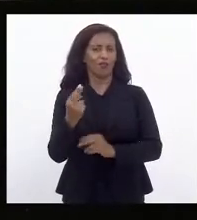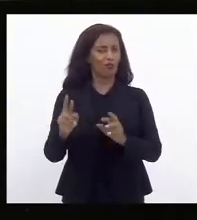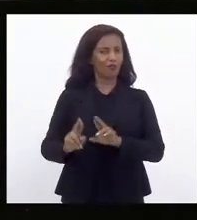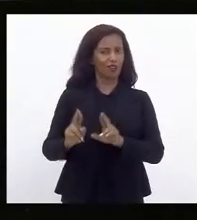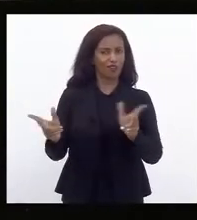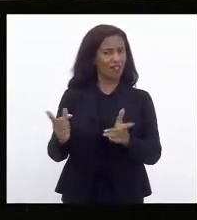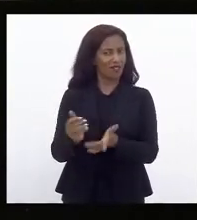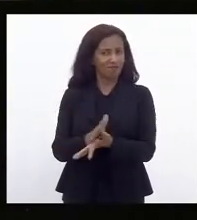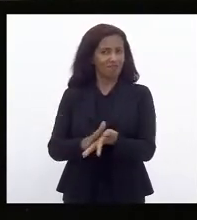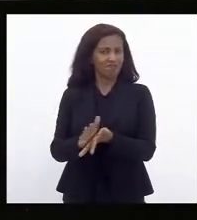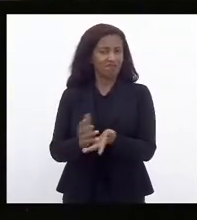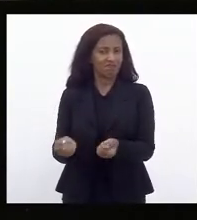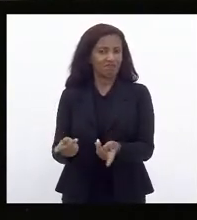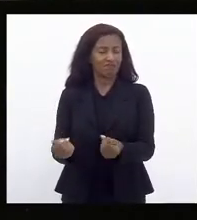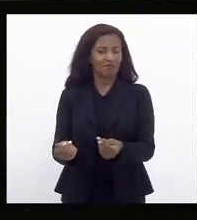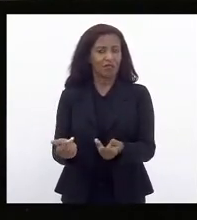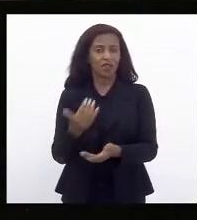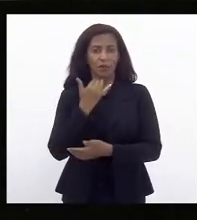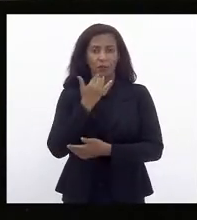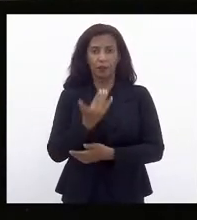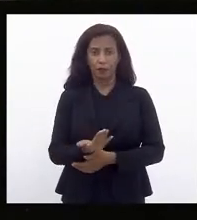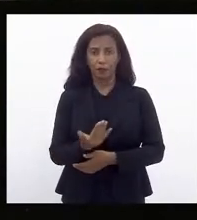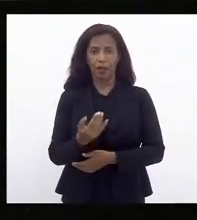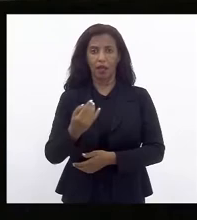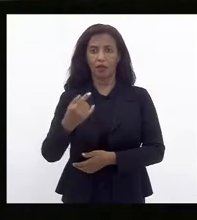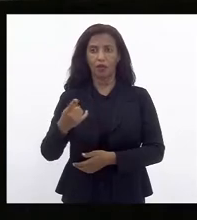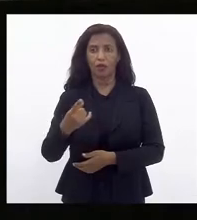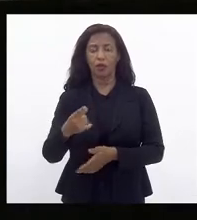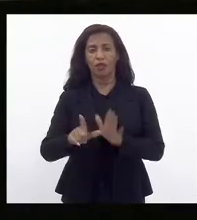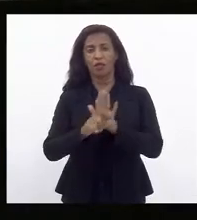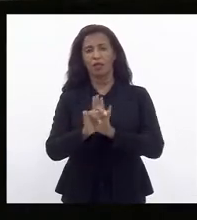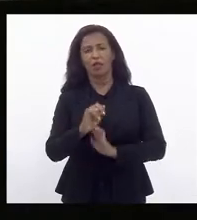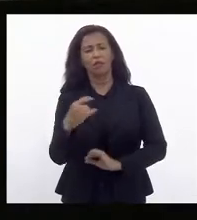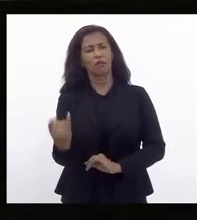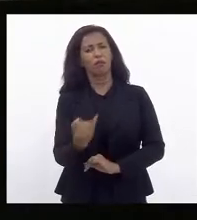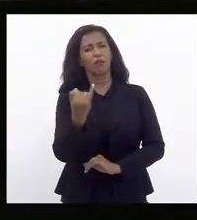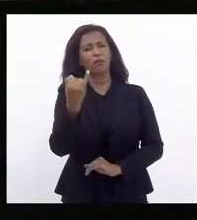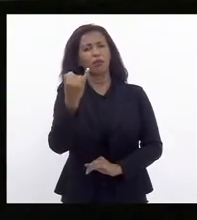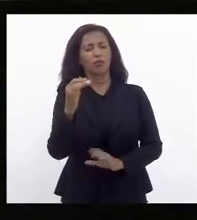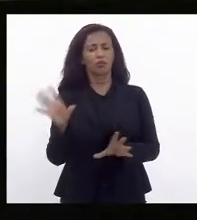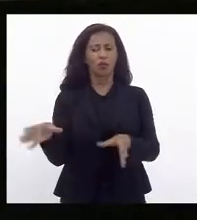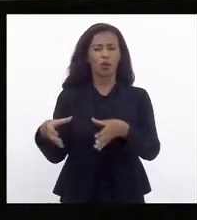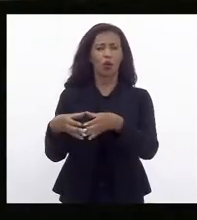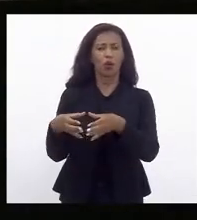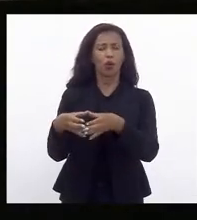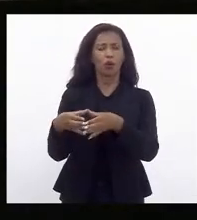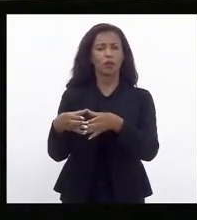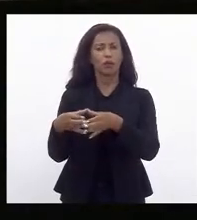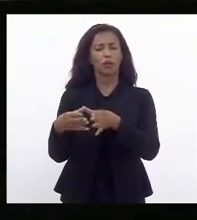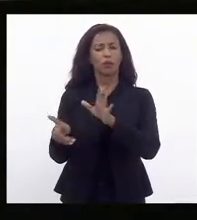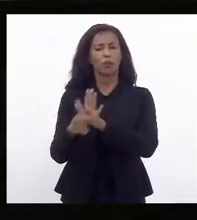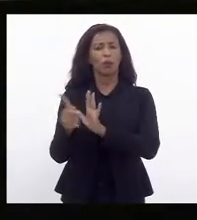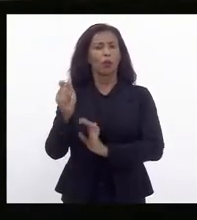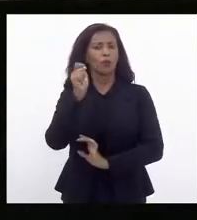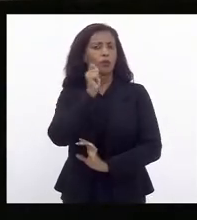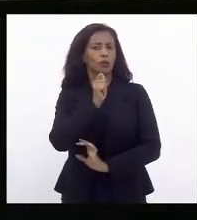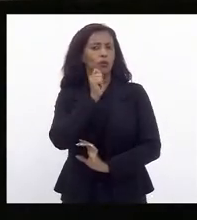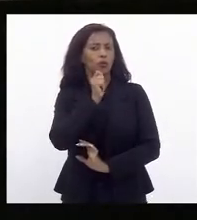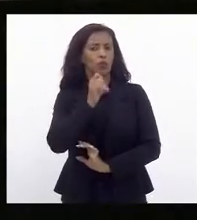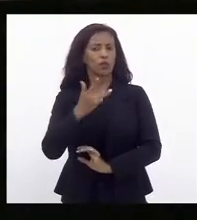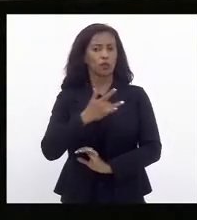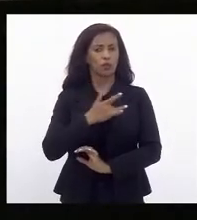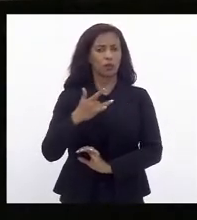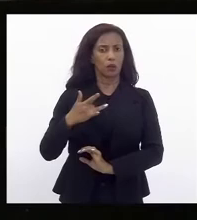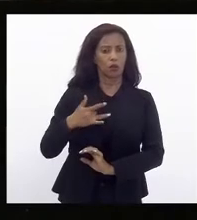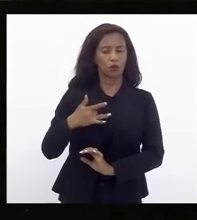diferença na ponta. Então eu sugiro que essa lei é uma lei tão importante que eu acho que a comissão não só de mulheres, como a comissão de saúde,